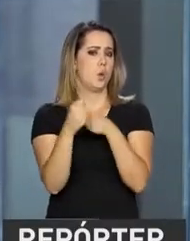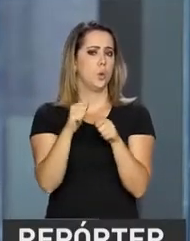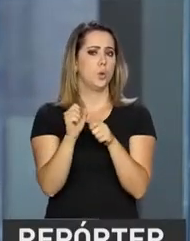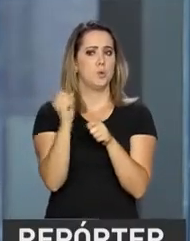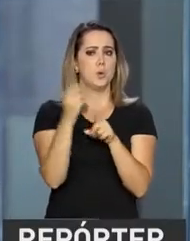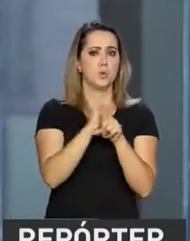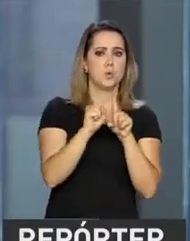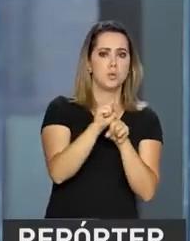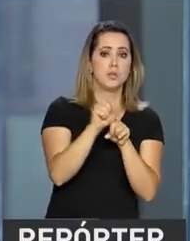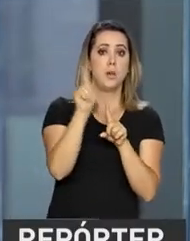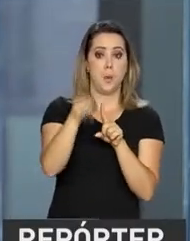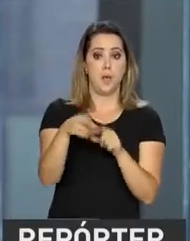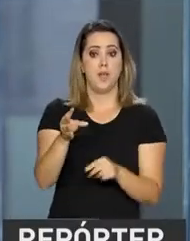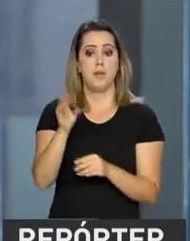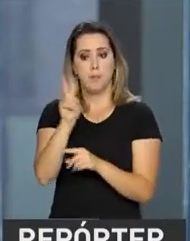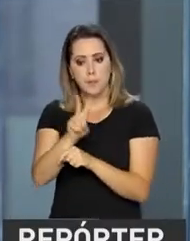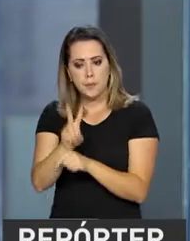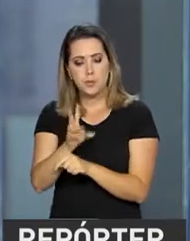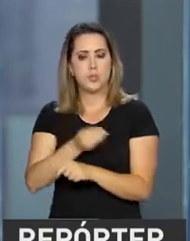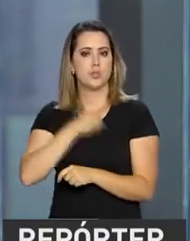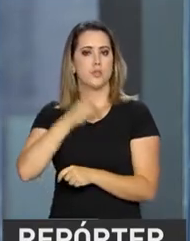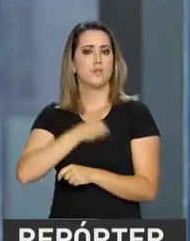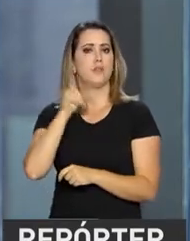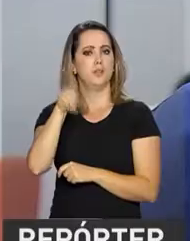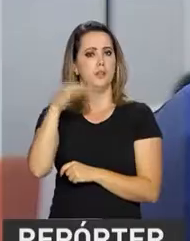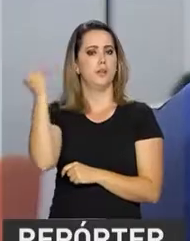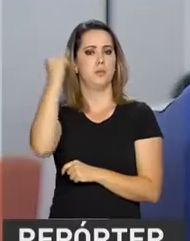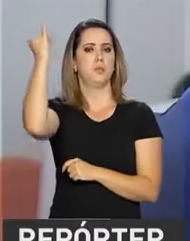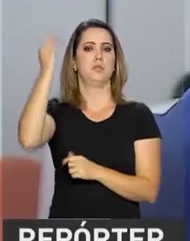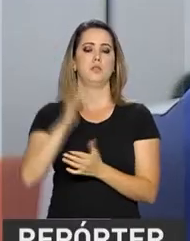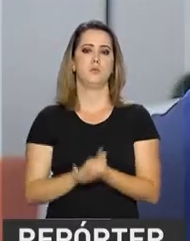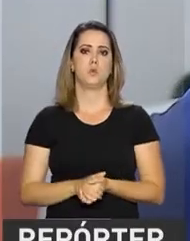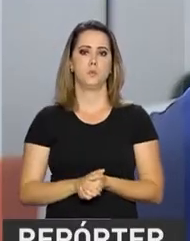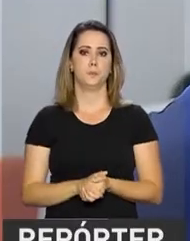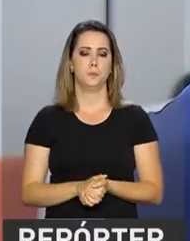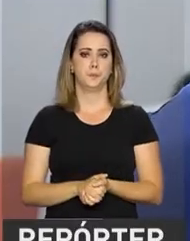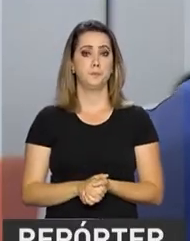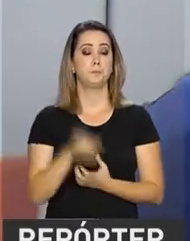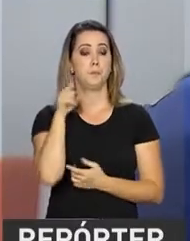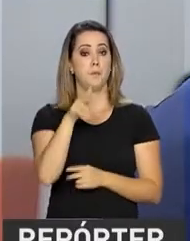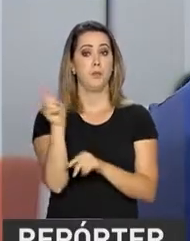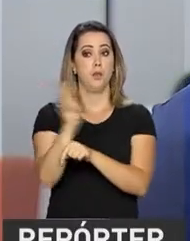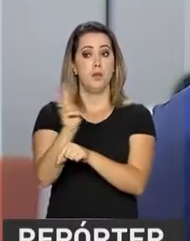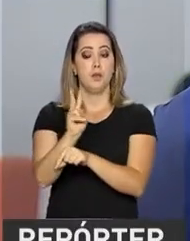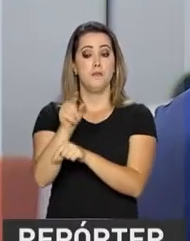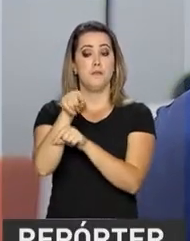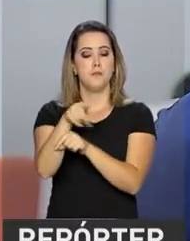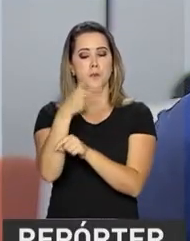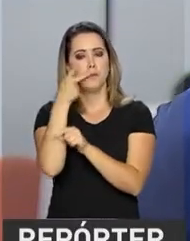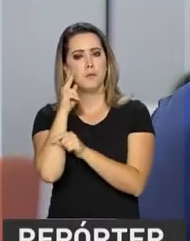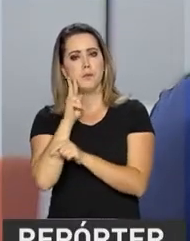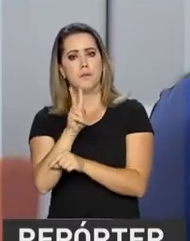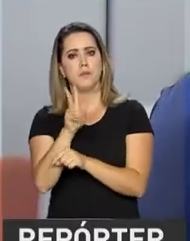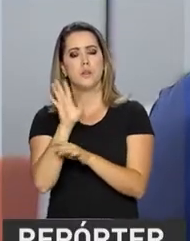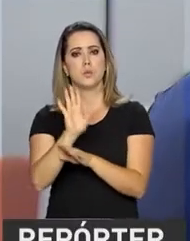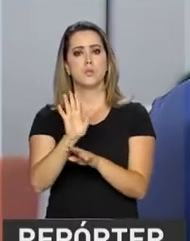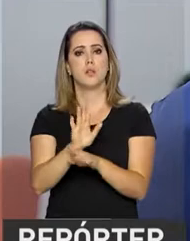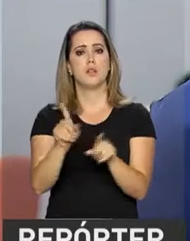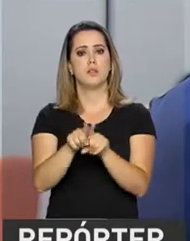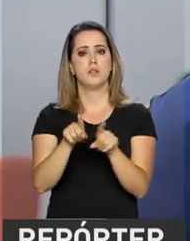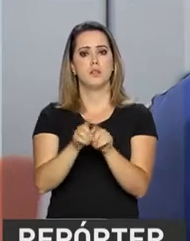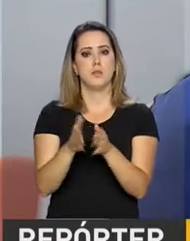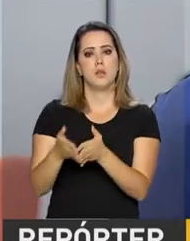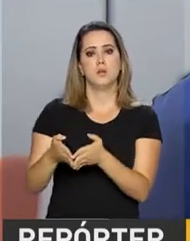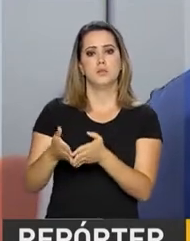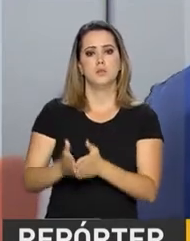é também poupar vidas, que é extremamente importante. O sistema de monitoramento vai beneficiar também a navegação